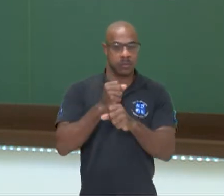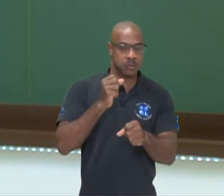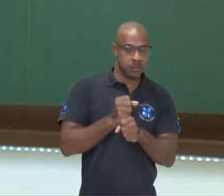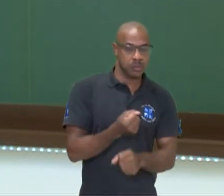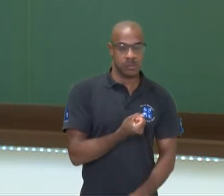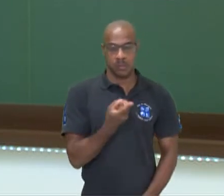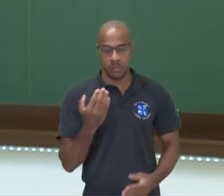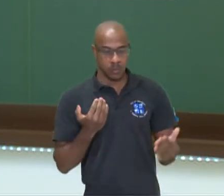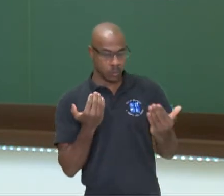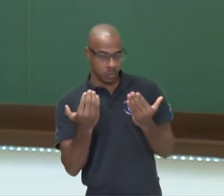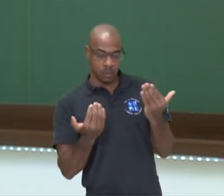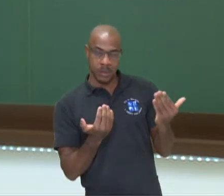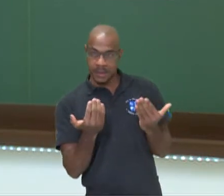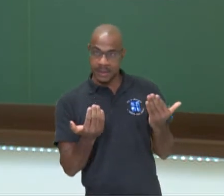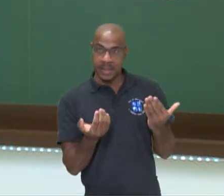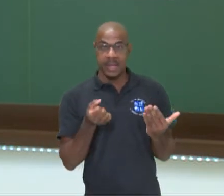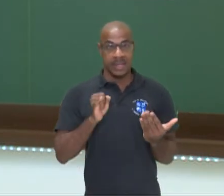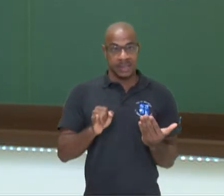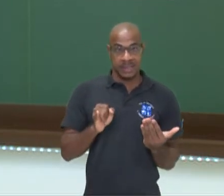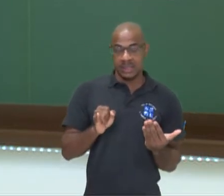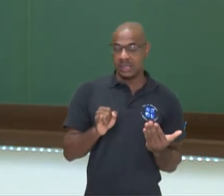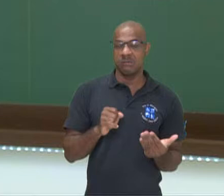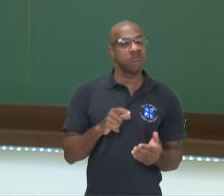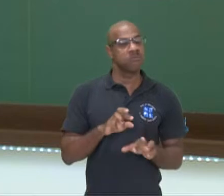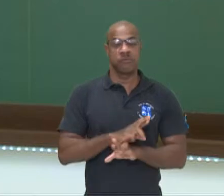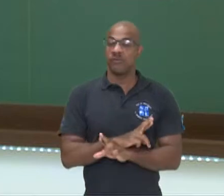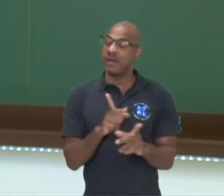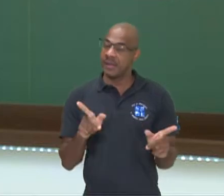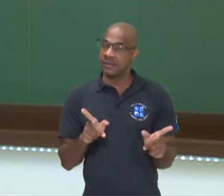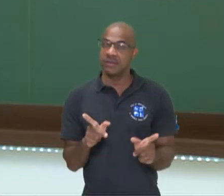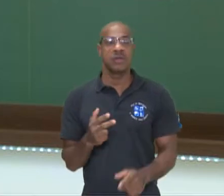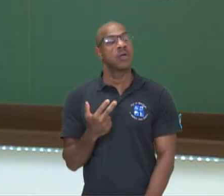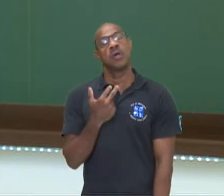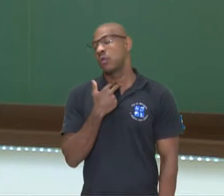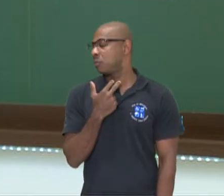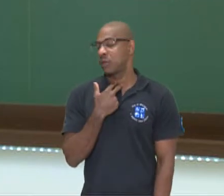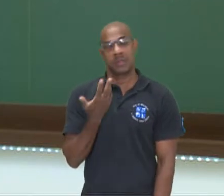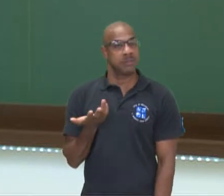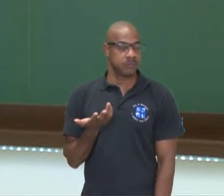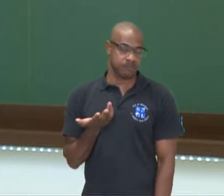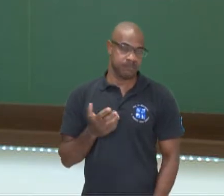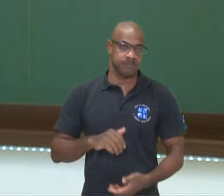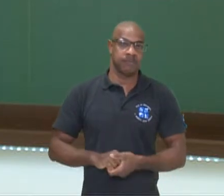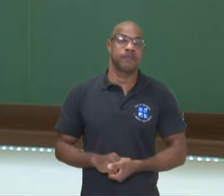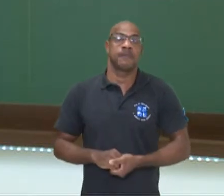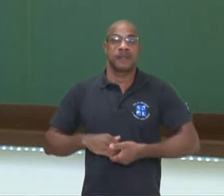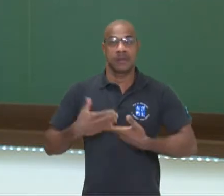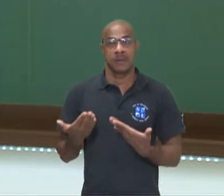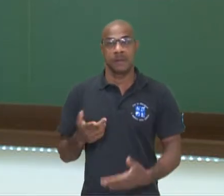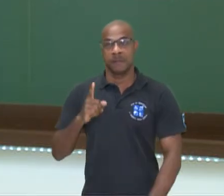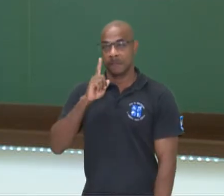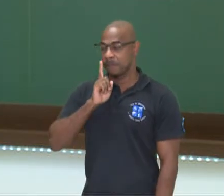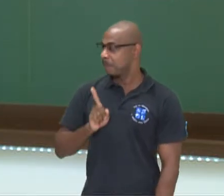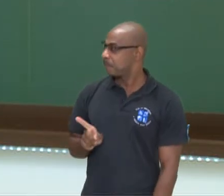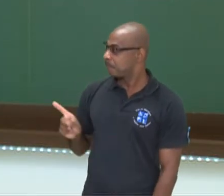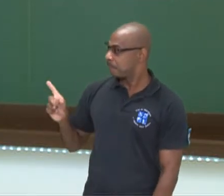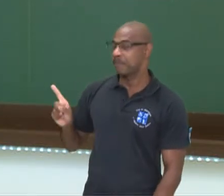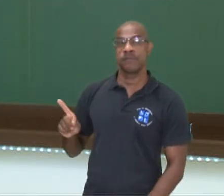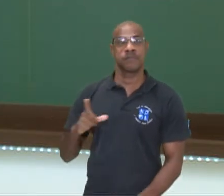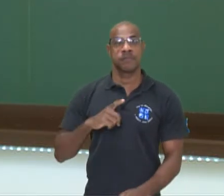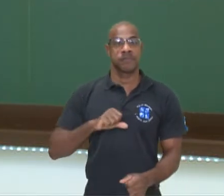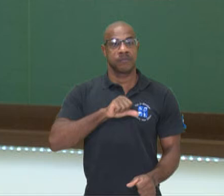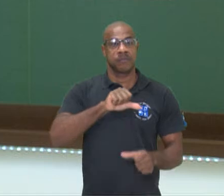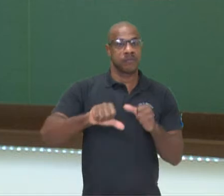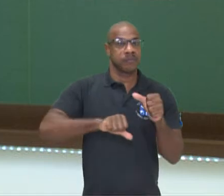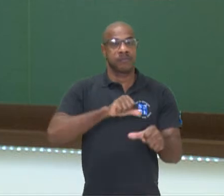comparar. Se a unidade não for a mesma, nós não podemos, gente, não tem como. Então aqui nós vamos fazer o quê? Nós vamos